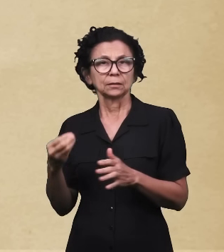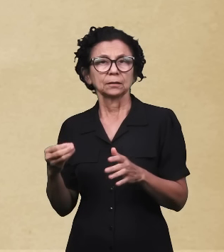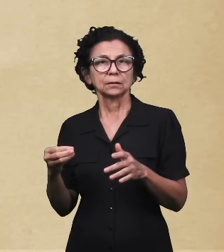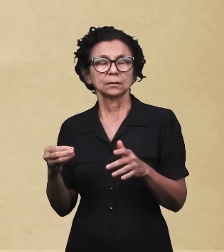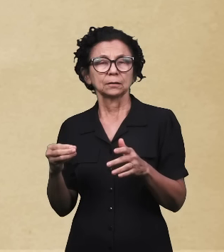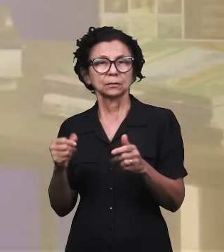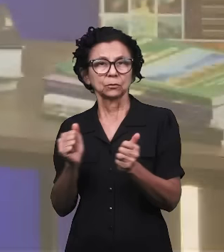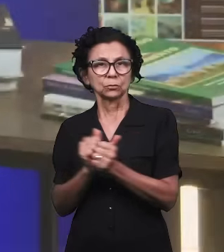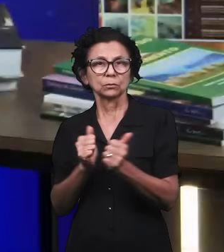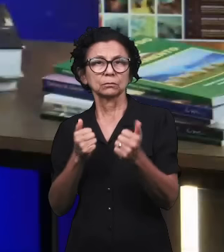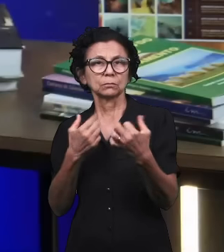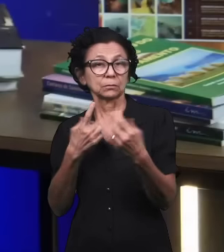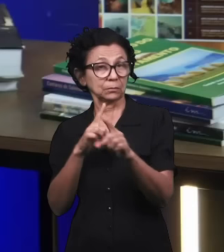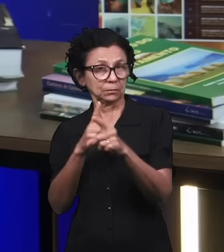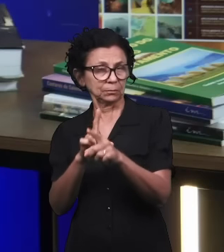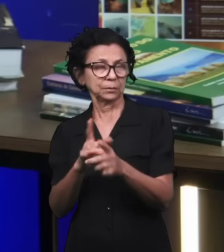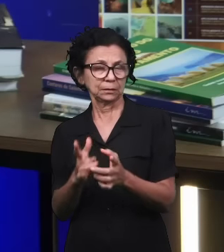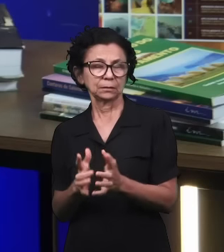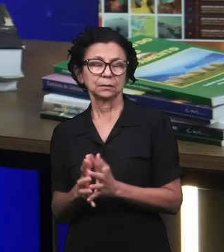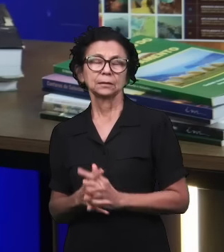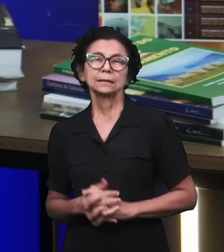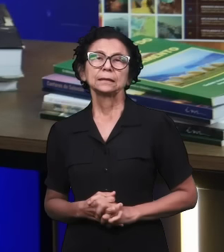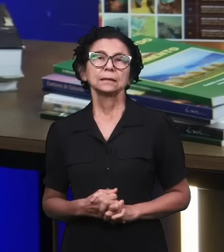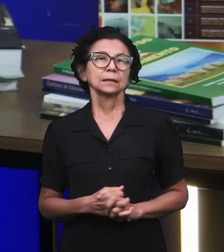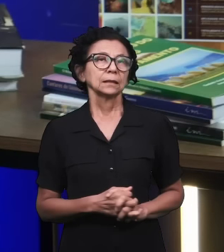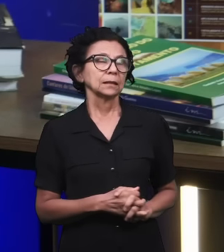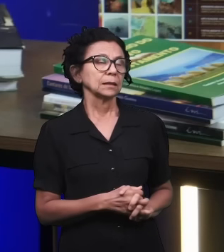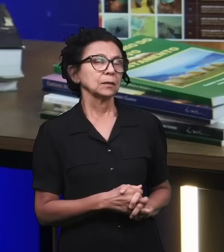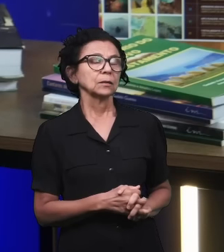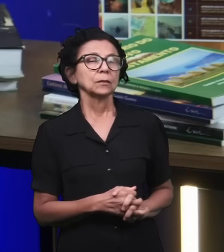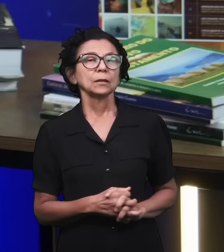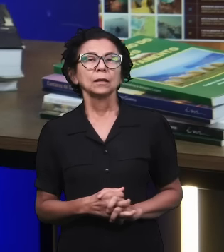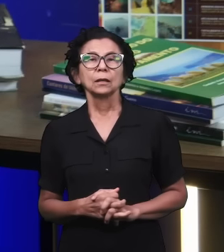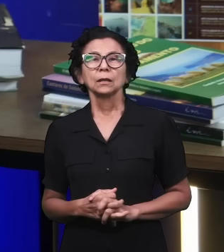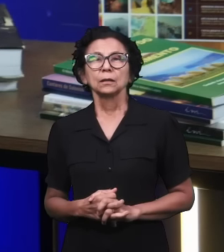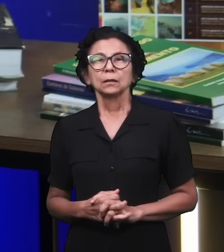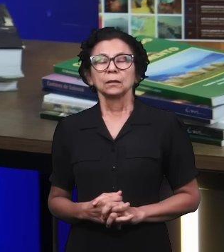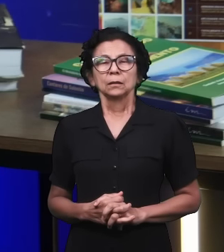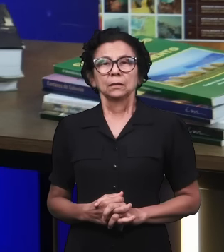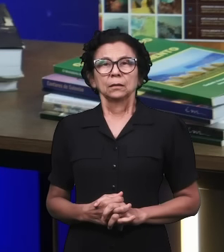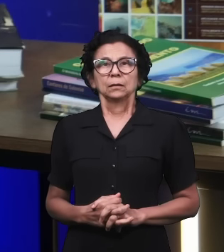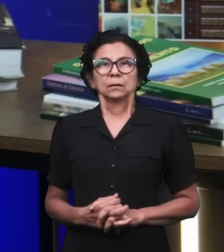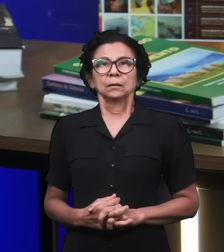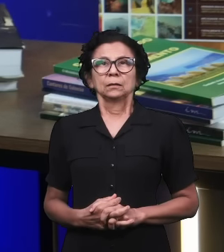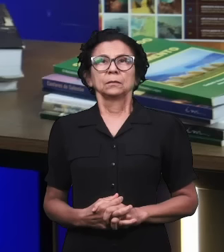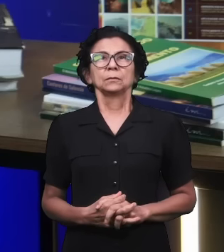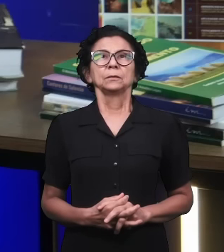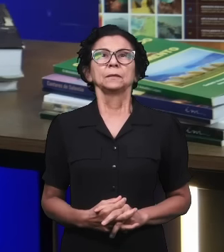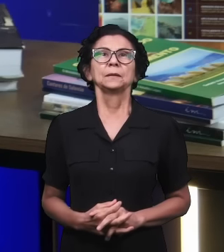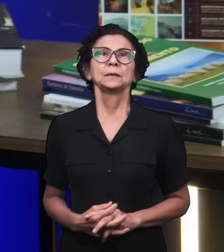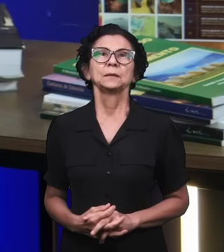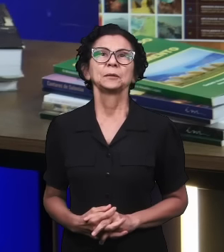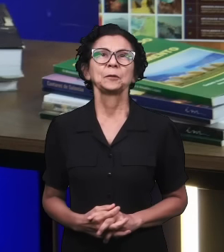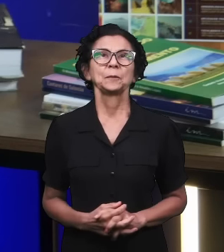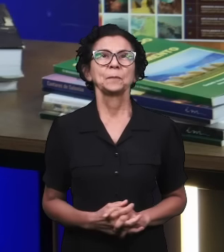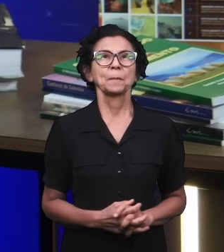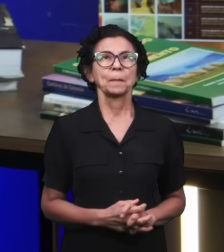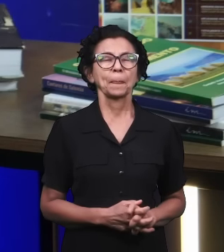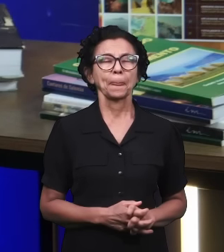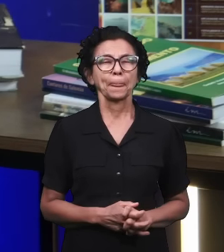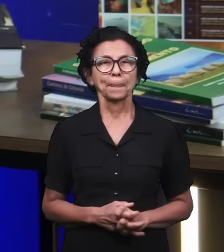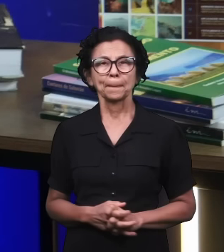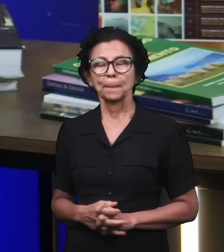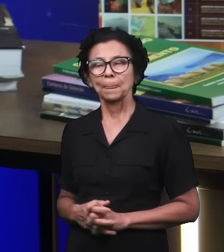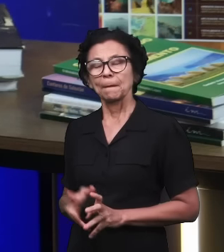até interrompendo você um pouquinho, os nossos espectadores, talvez você está tendo contato com a Bíblia, né? Você vai ver